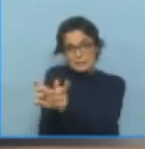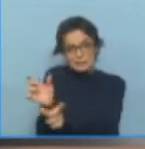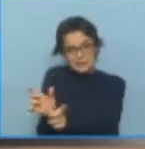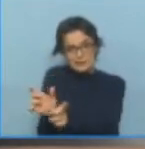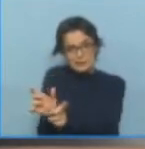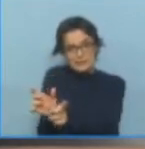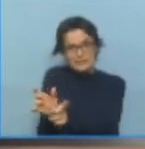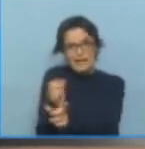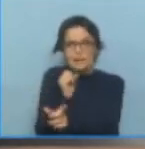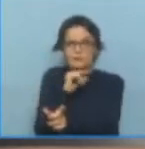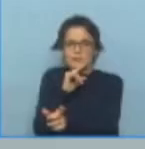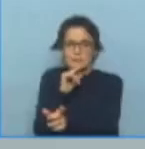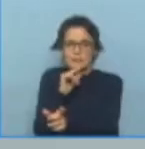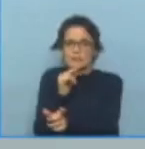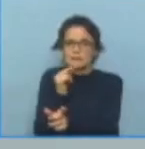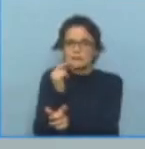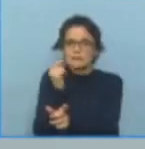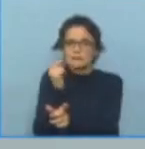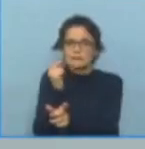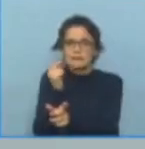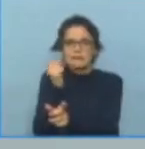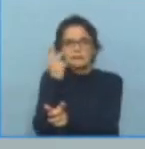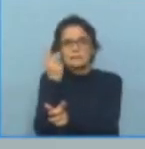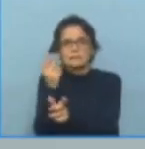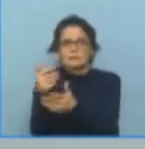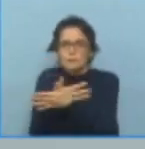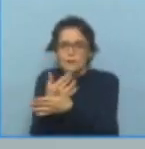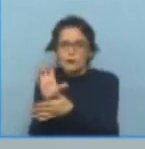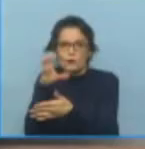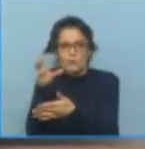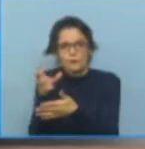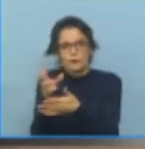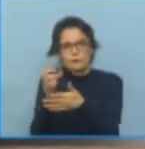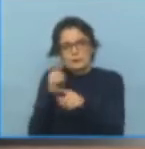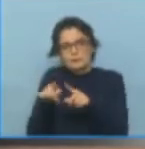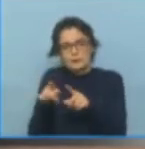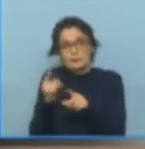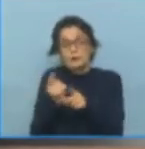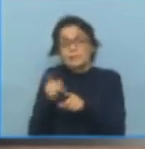própria morte e viva a sua própria morte até ao fim. Porque é o último dia